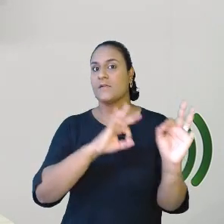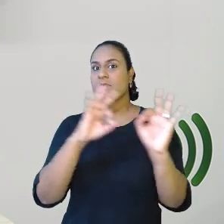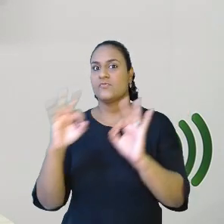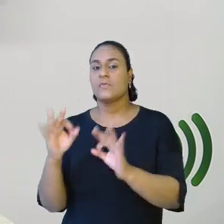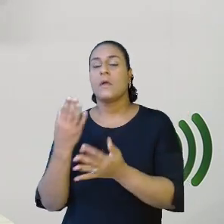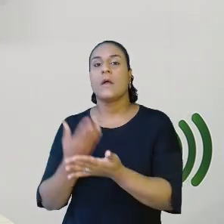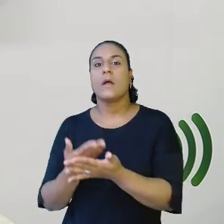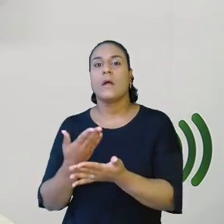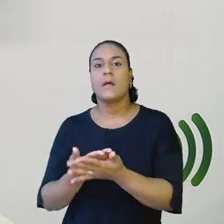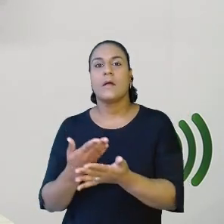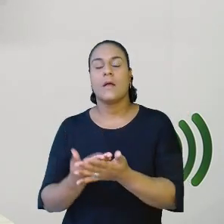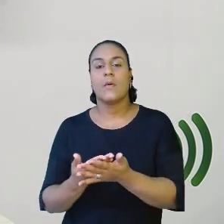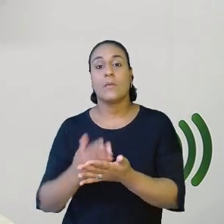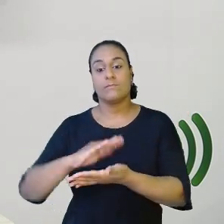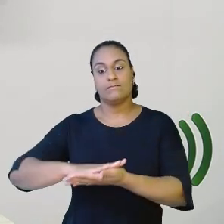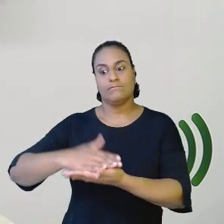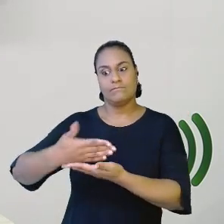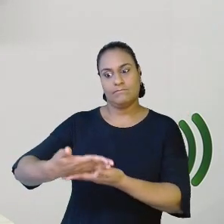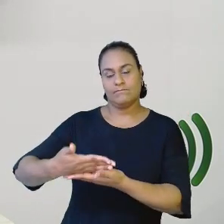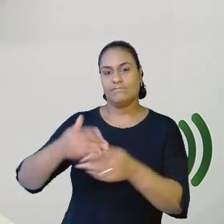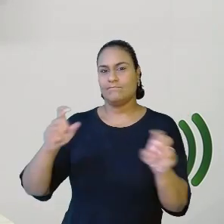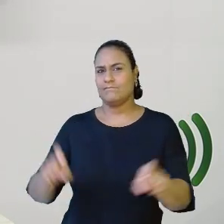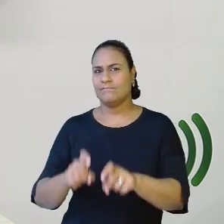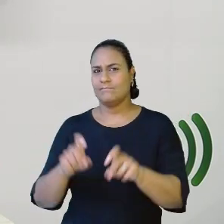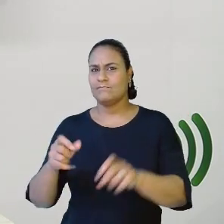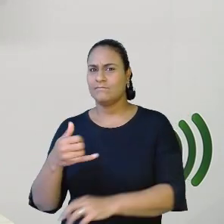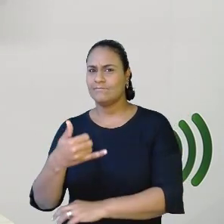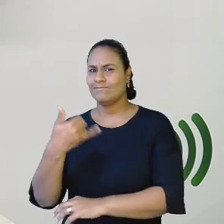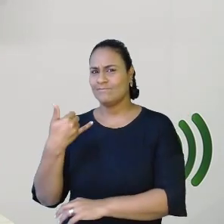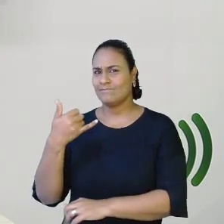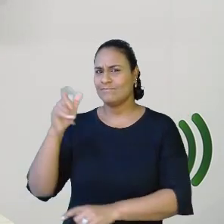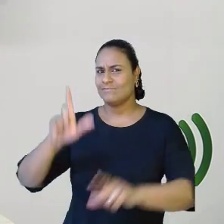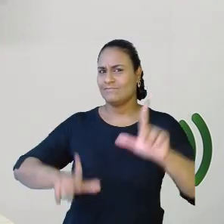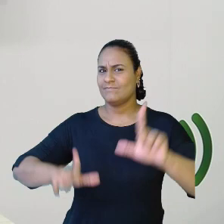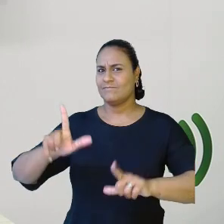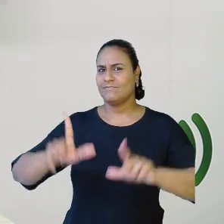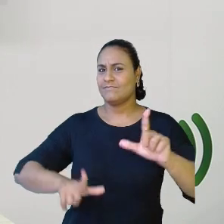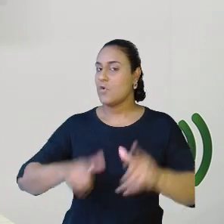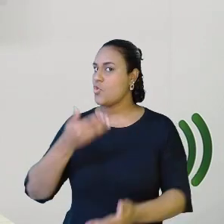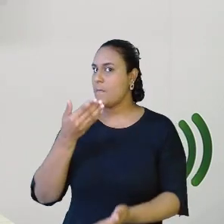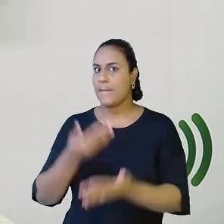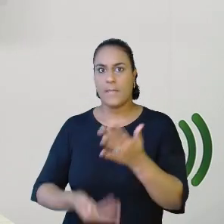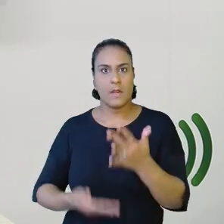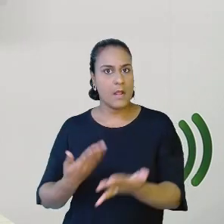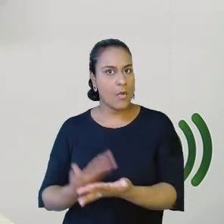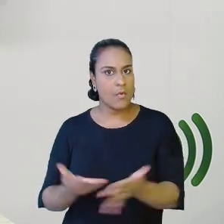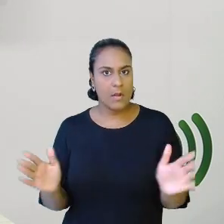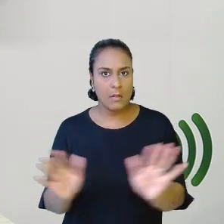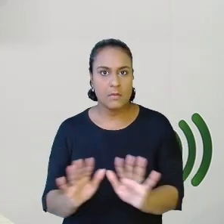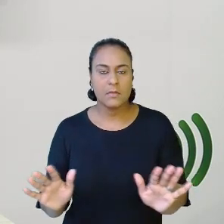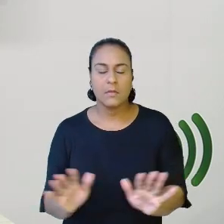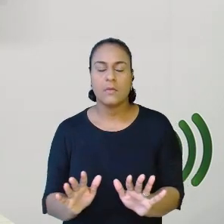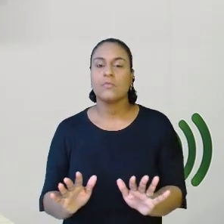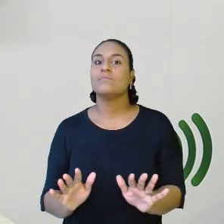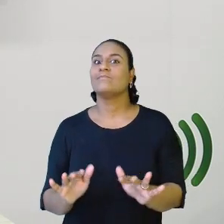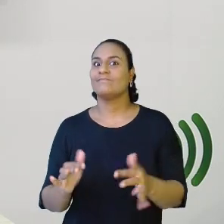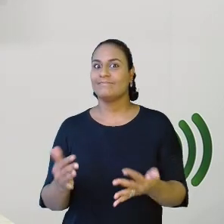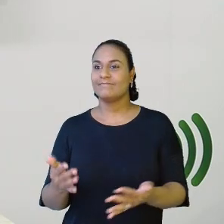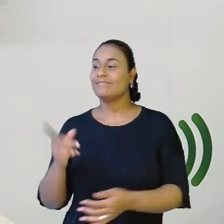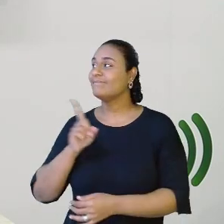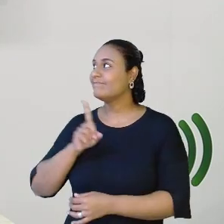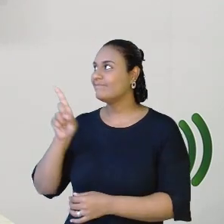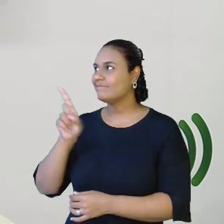as aulas pelo computador, pelo celular, pela TV, vocês não perdem nada. E ainda, vamos ver a